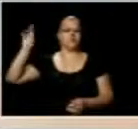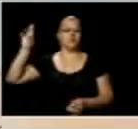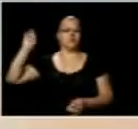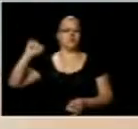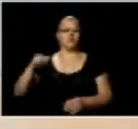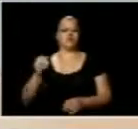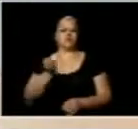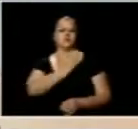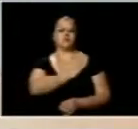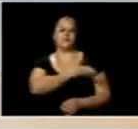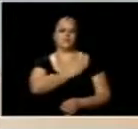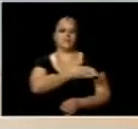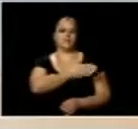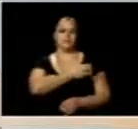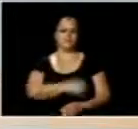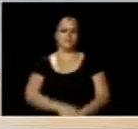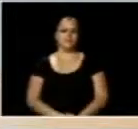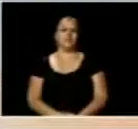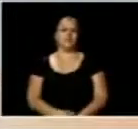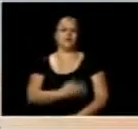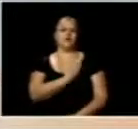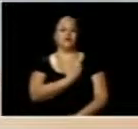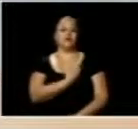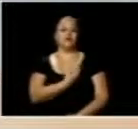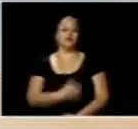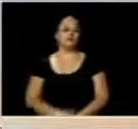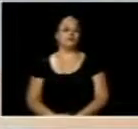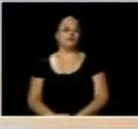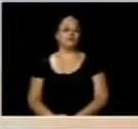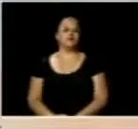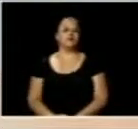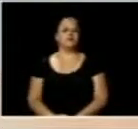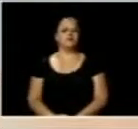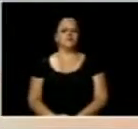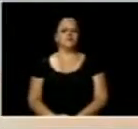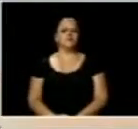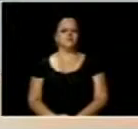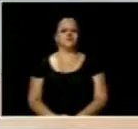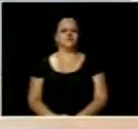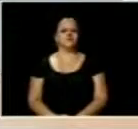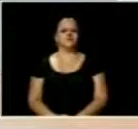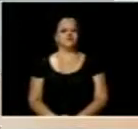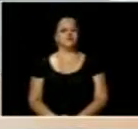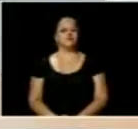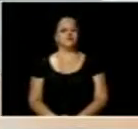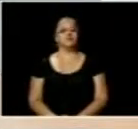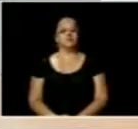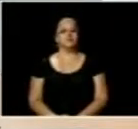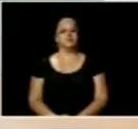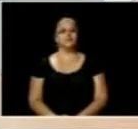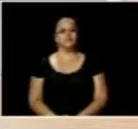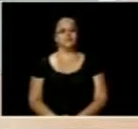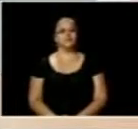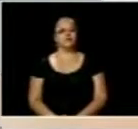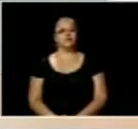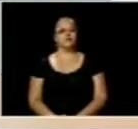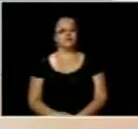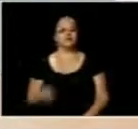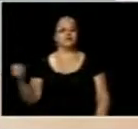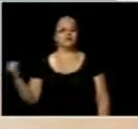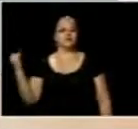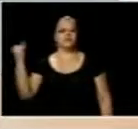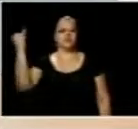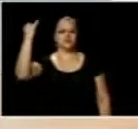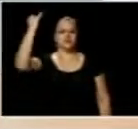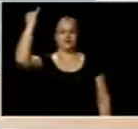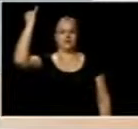apuração. Então, quando vem com um nome desse, apura. Isso é importante. Isso é importante, porque muitas